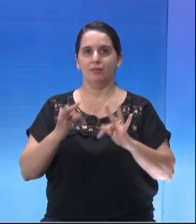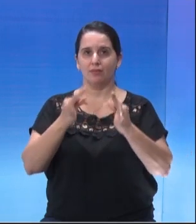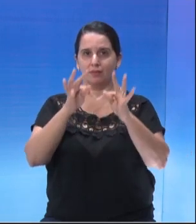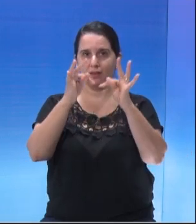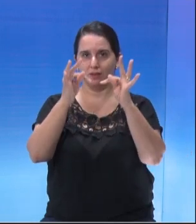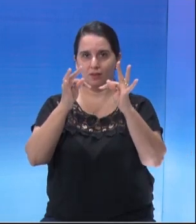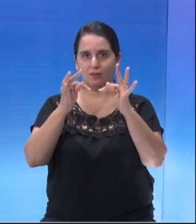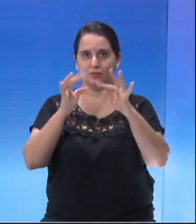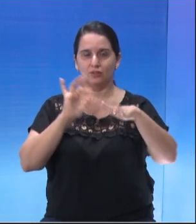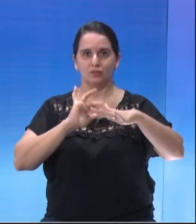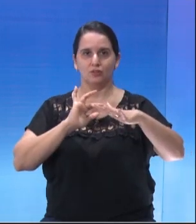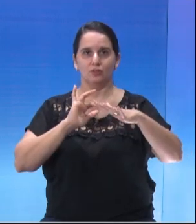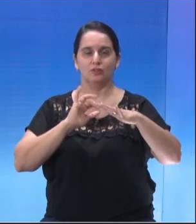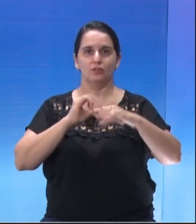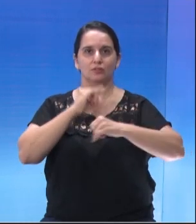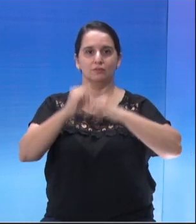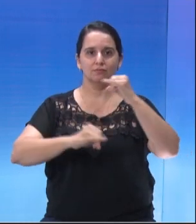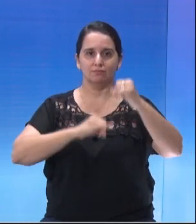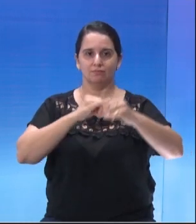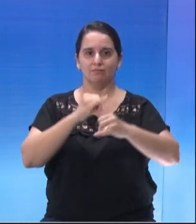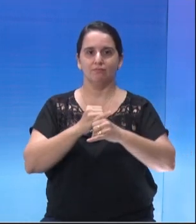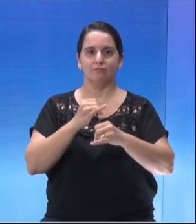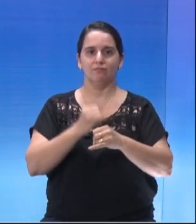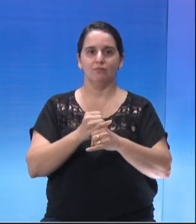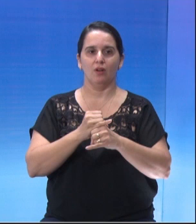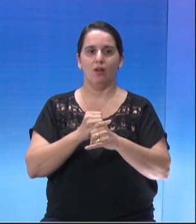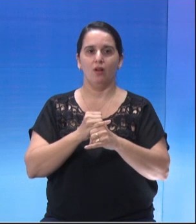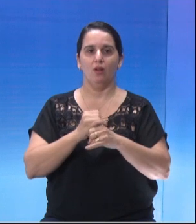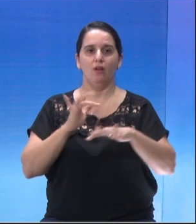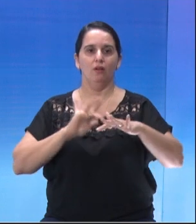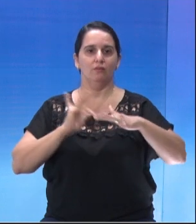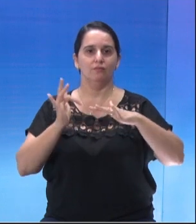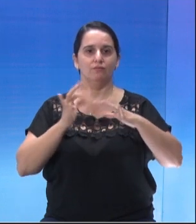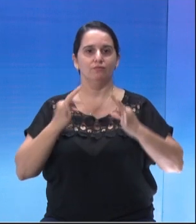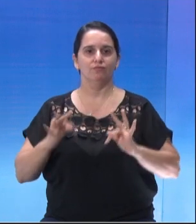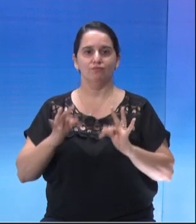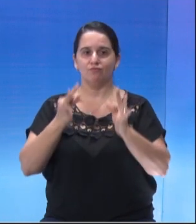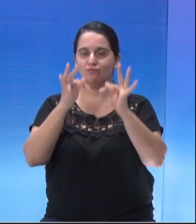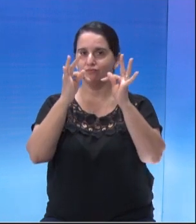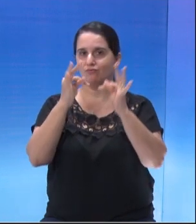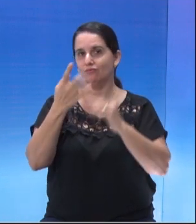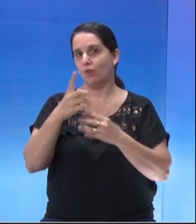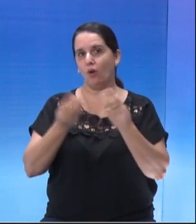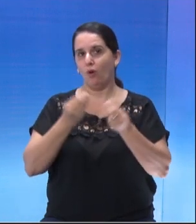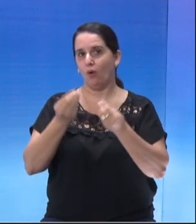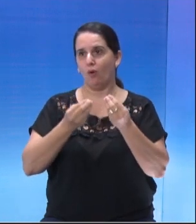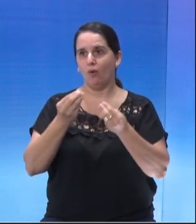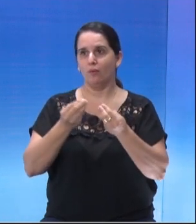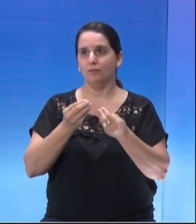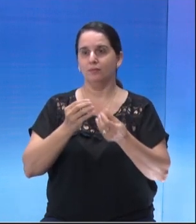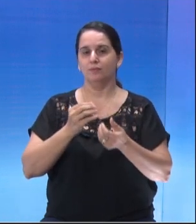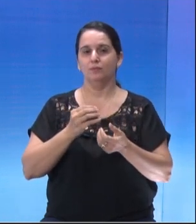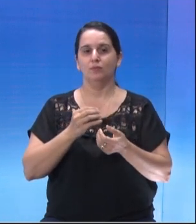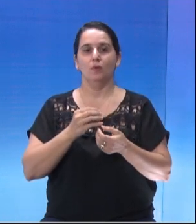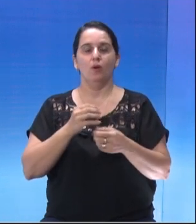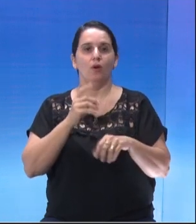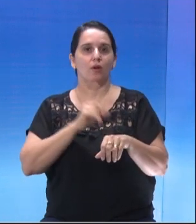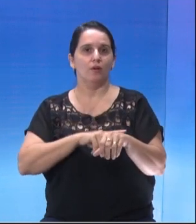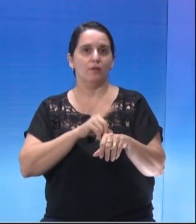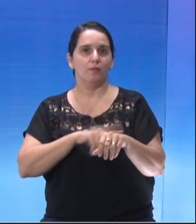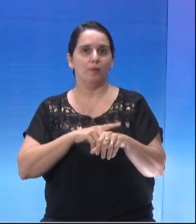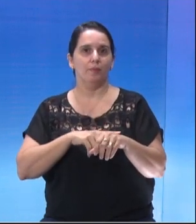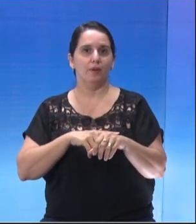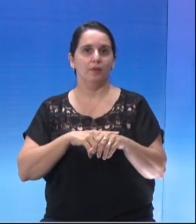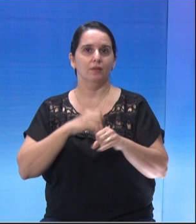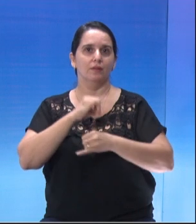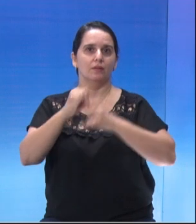TICs, em plena era digital, não tem como a gente não falar em tecnologia. E é quase